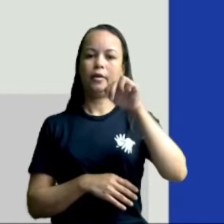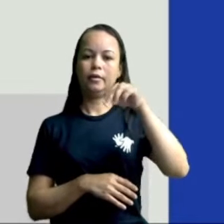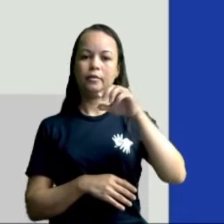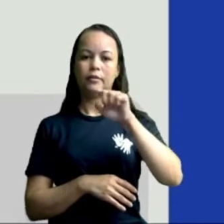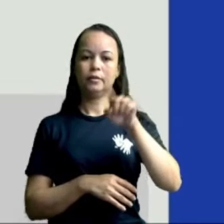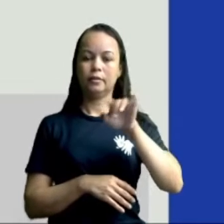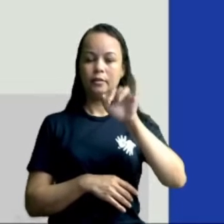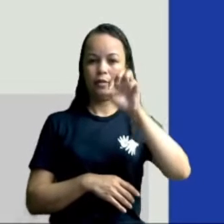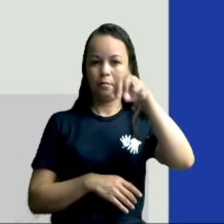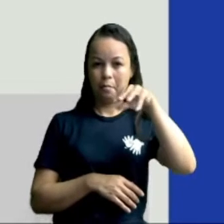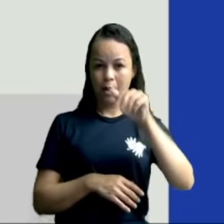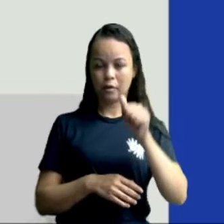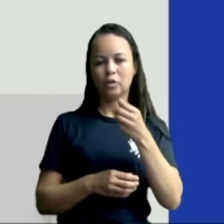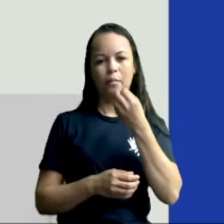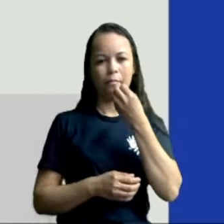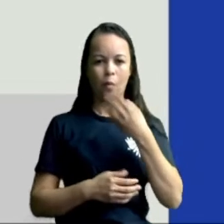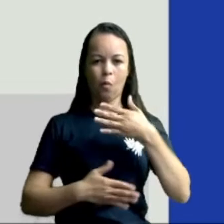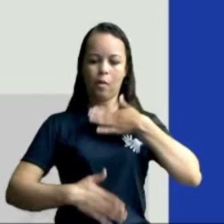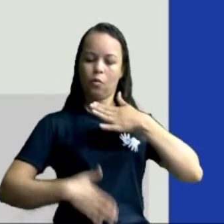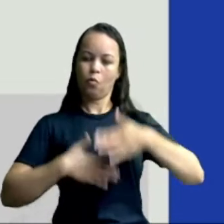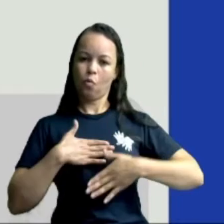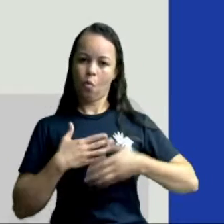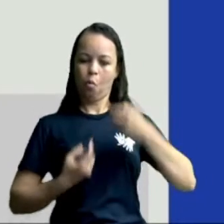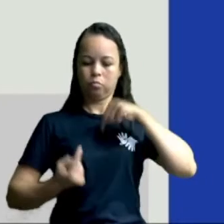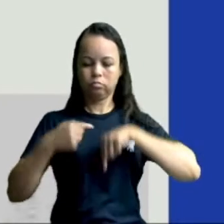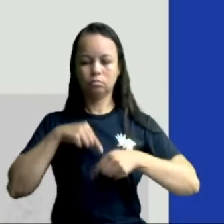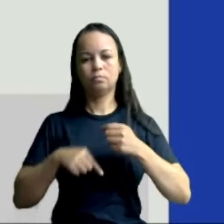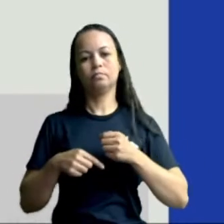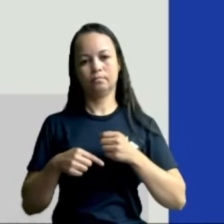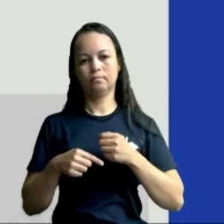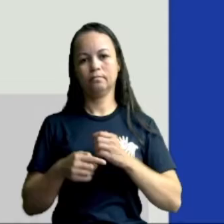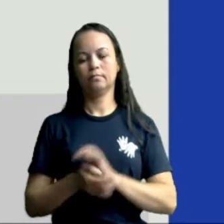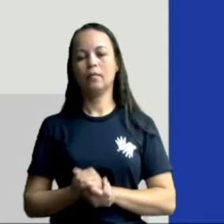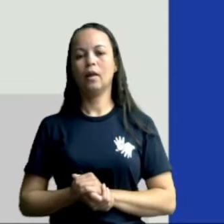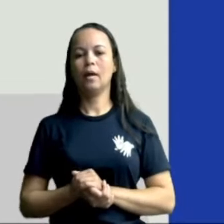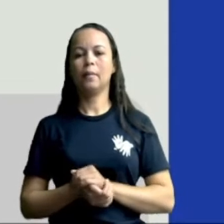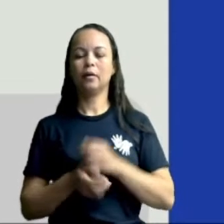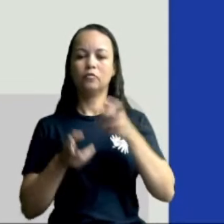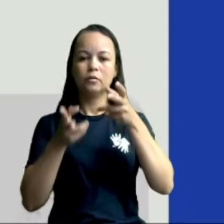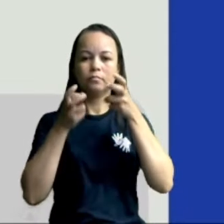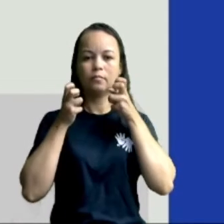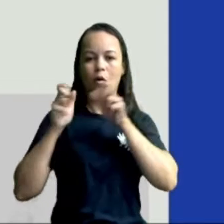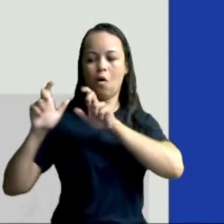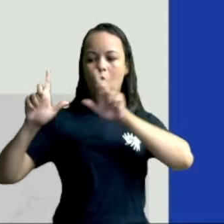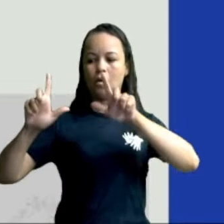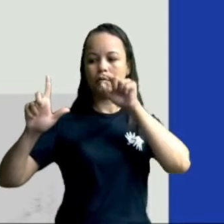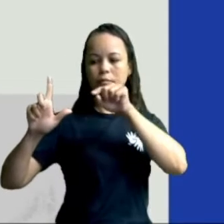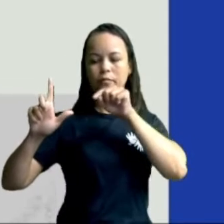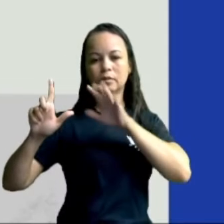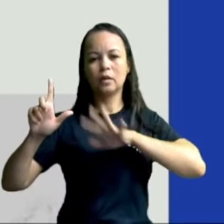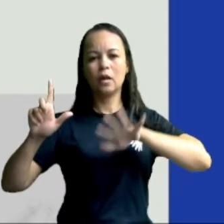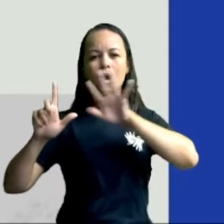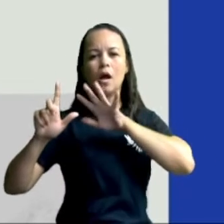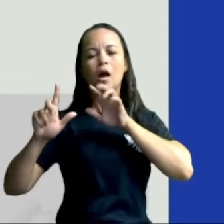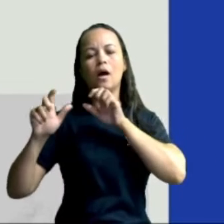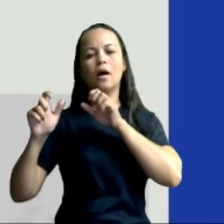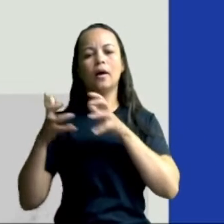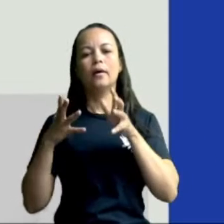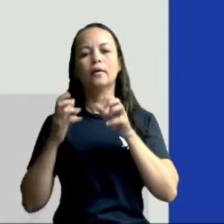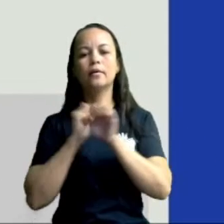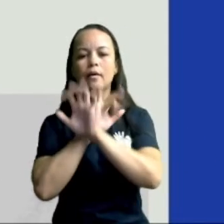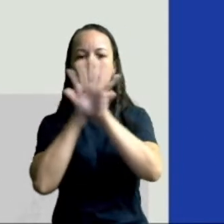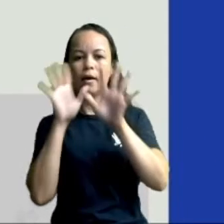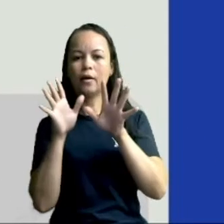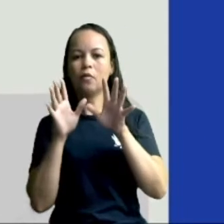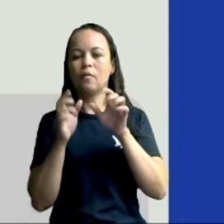bom funcionamento fisiológico do teu organismo. E aqui, só para que vocês possam observar, no esquema aqui você percebe claramente que ocorreu